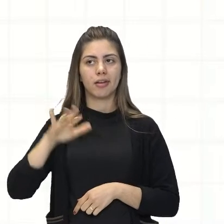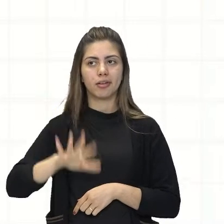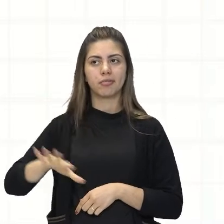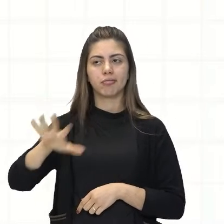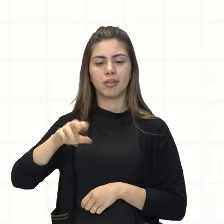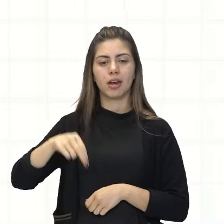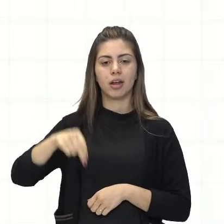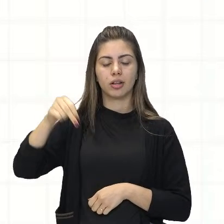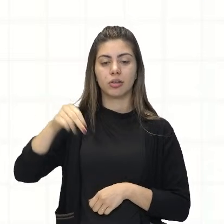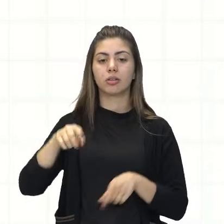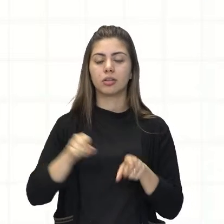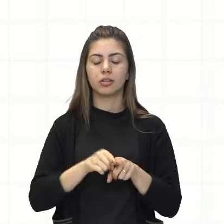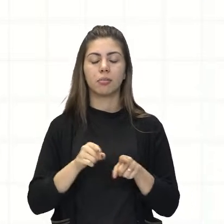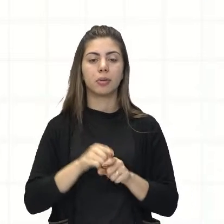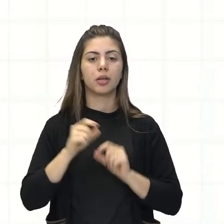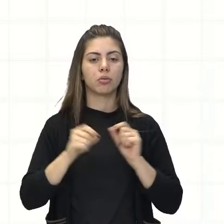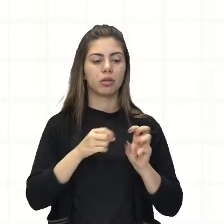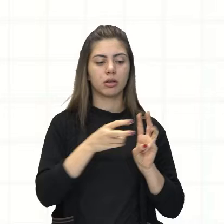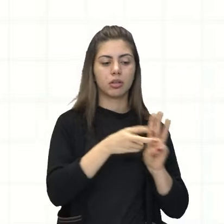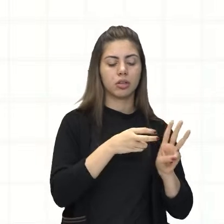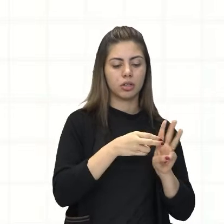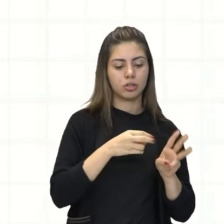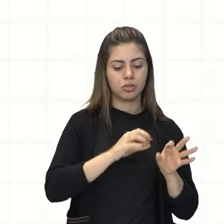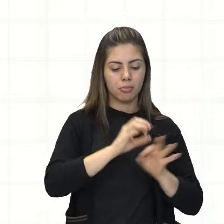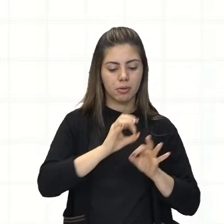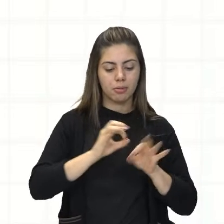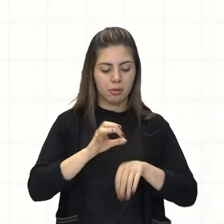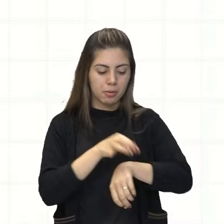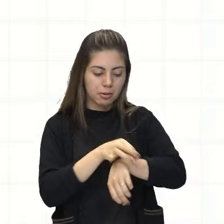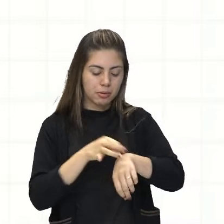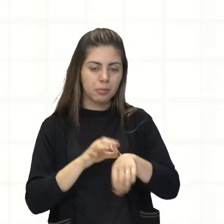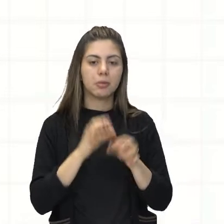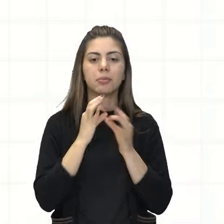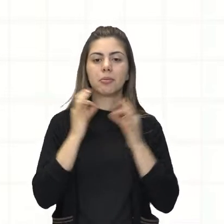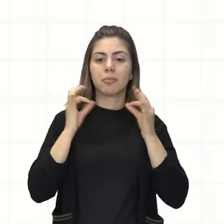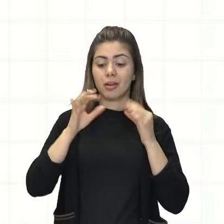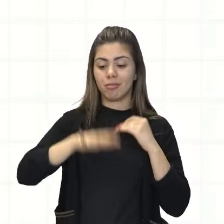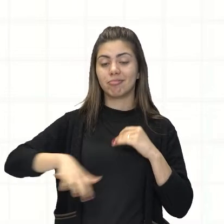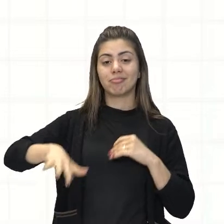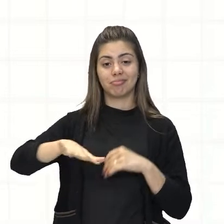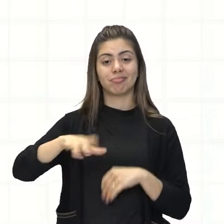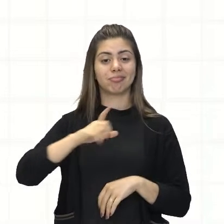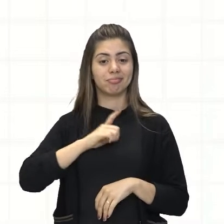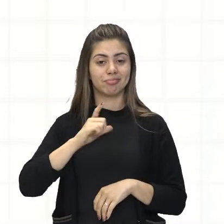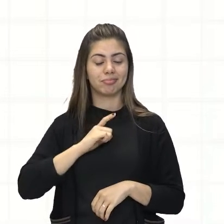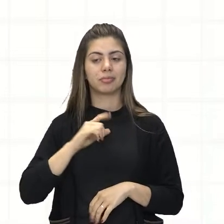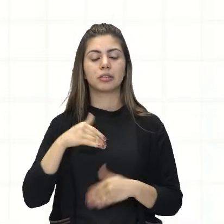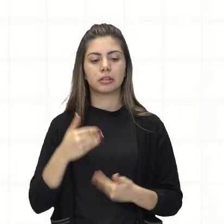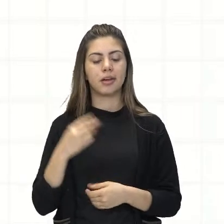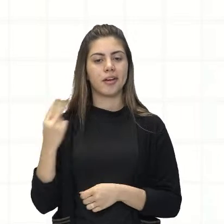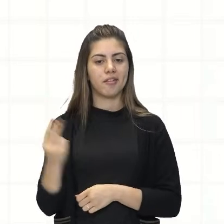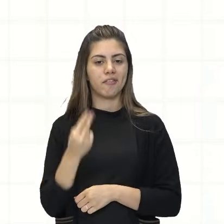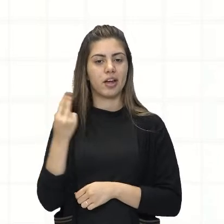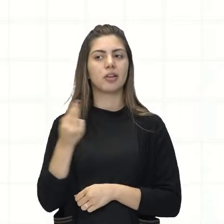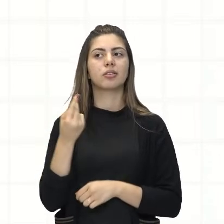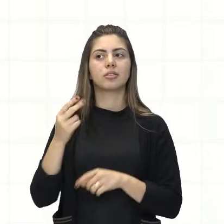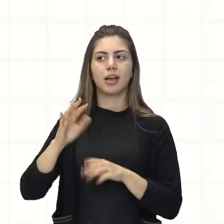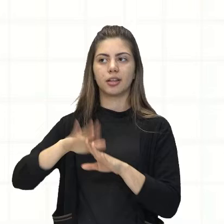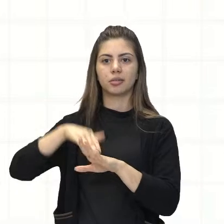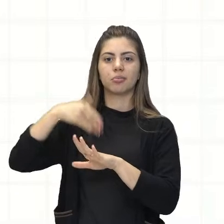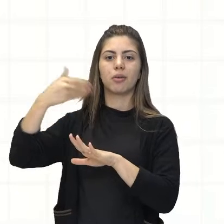artesanato indígena também, que é bastante difundido, principalmente na nossa região, é muito valorizado no